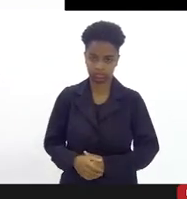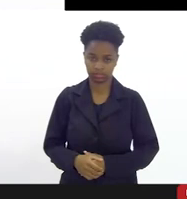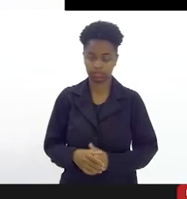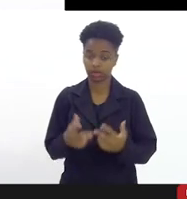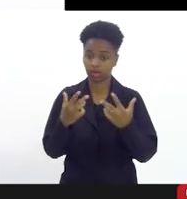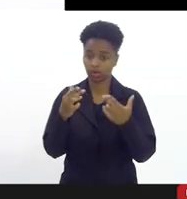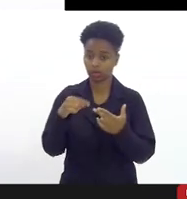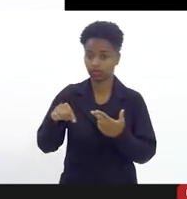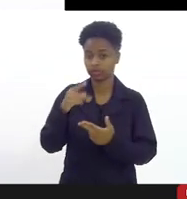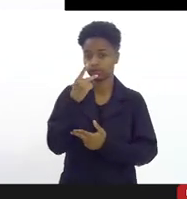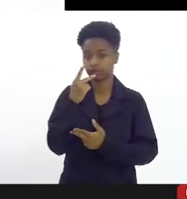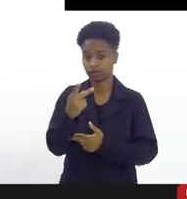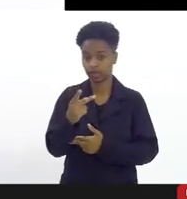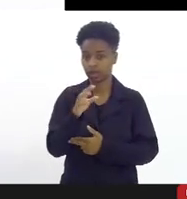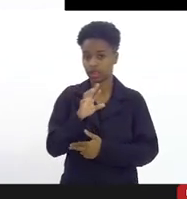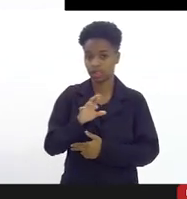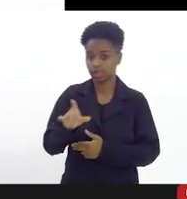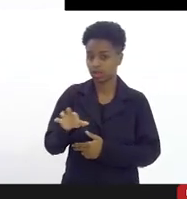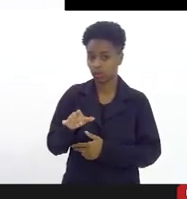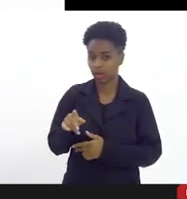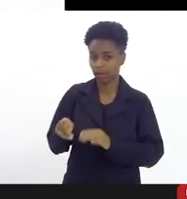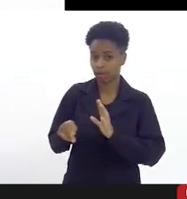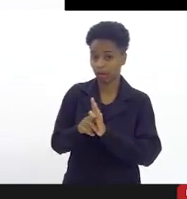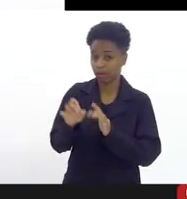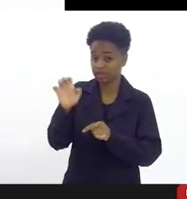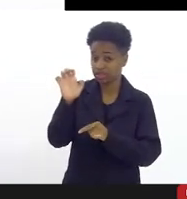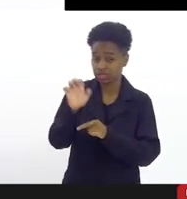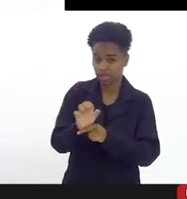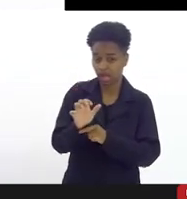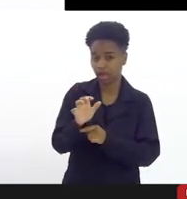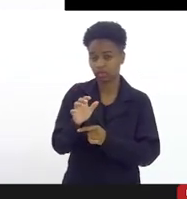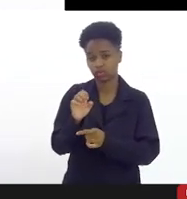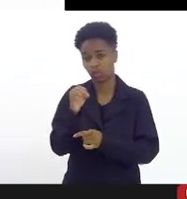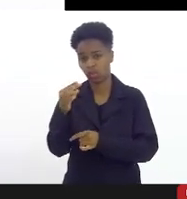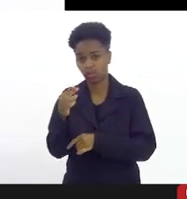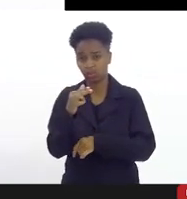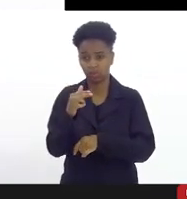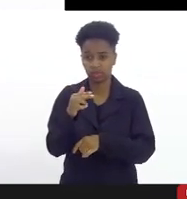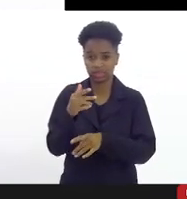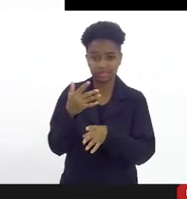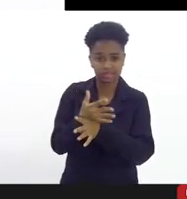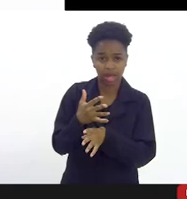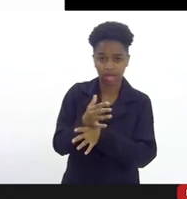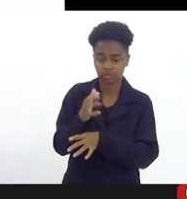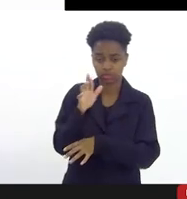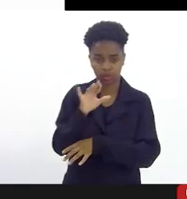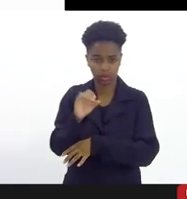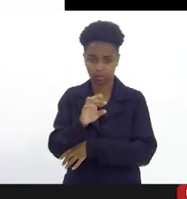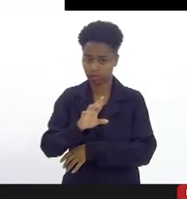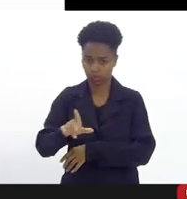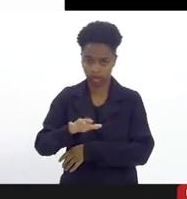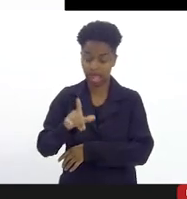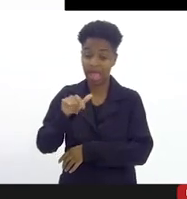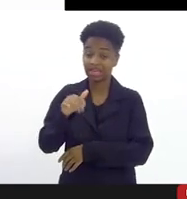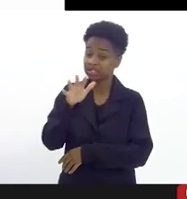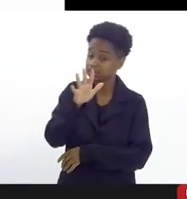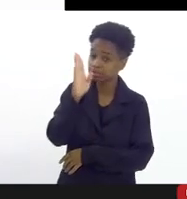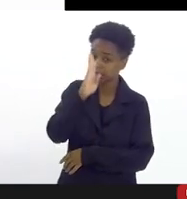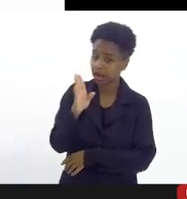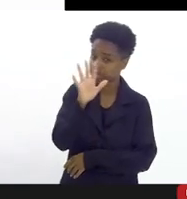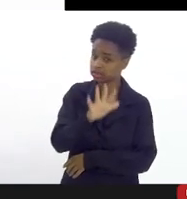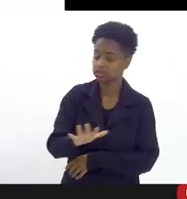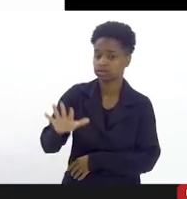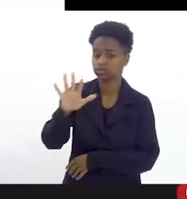mencionaram não é um fenômeno do Estado do Rio do município do Rio é um fenômeno de abrangência Nacional mas